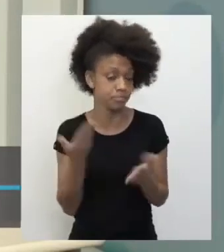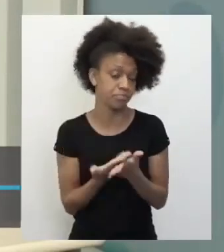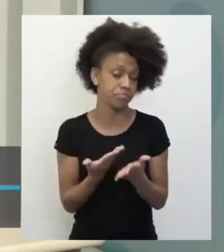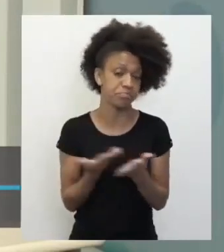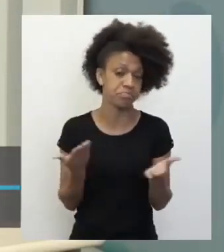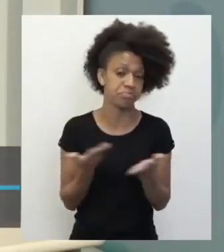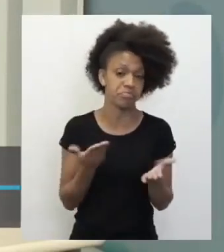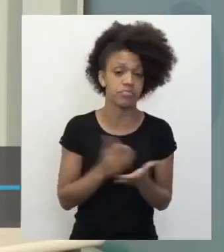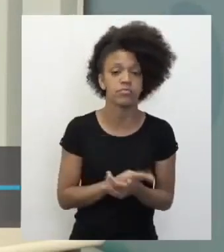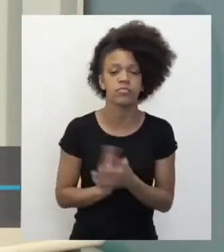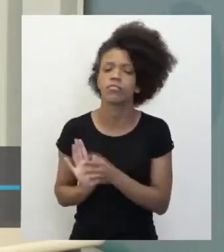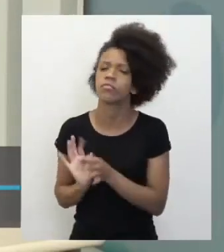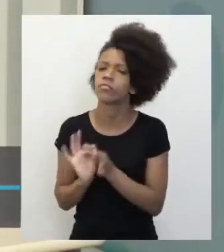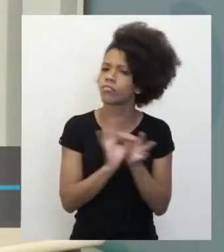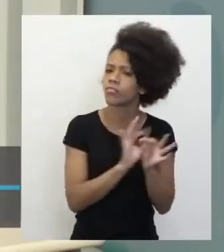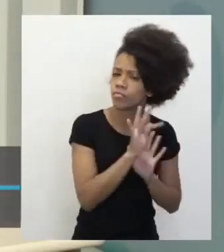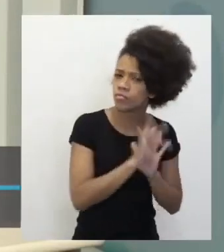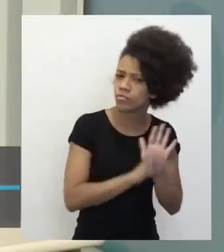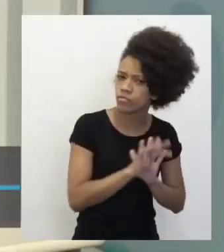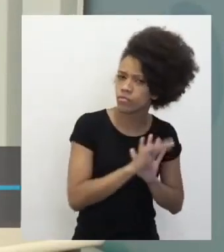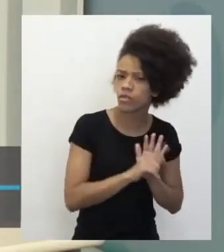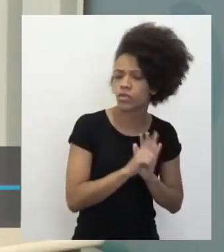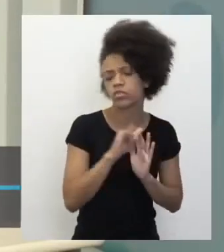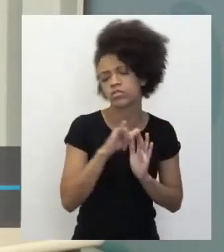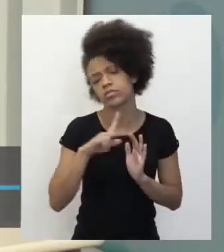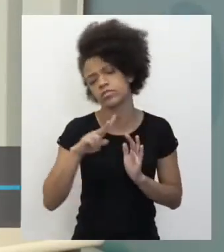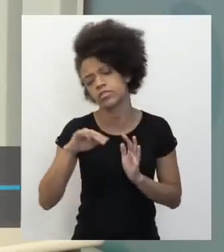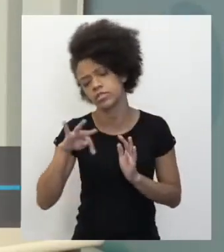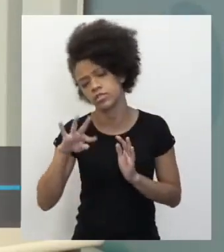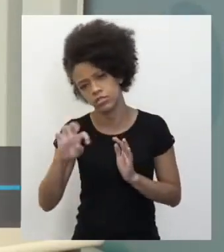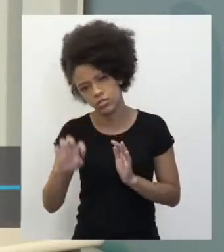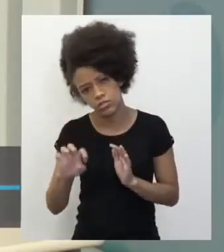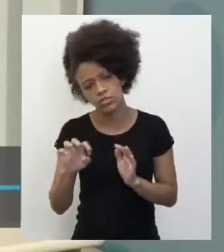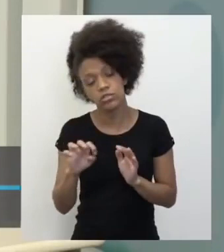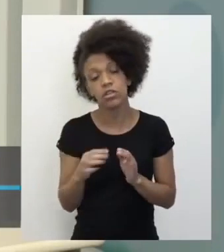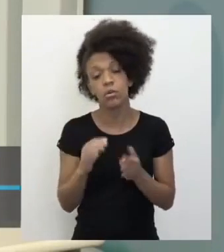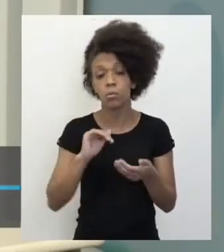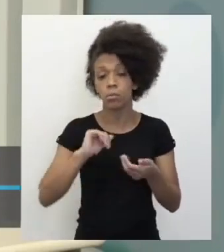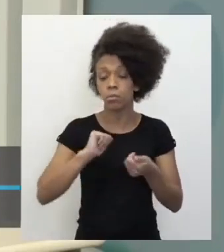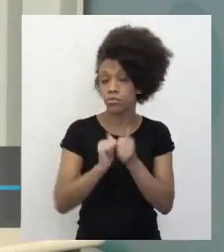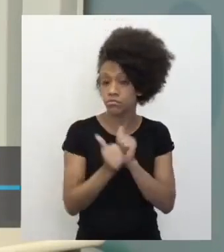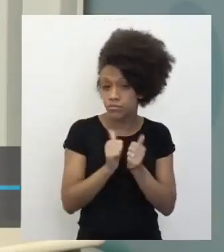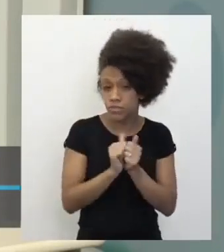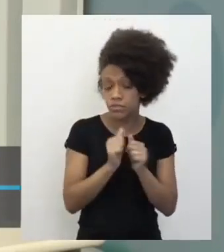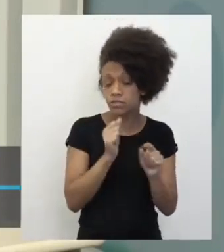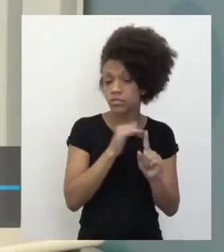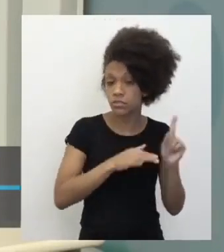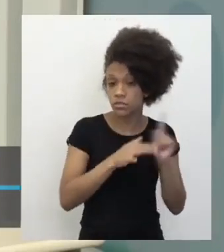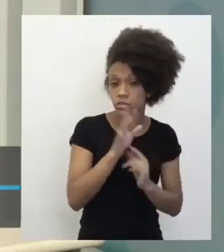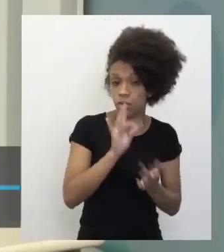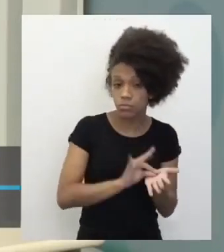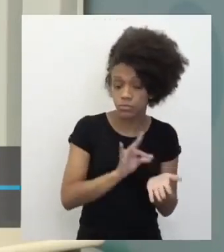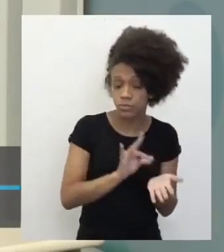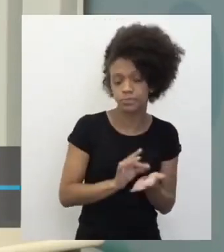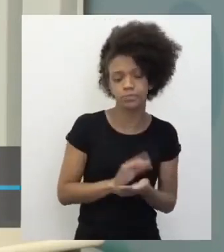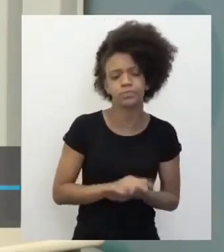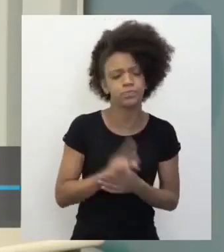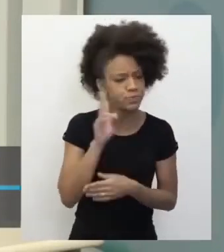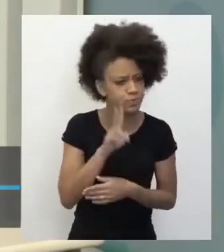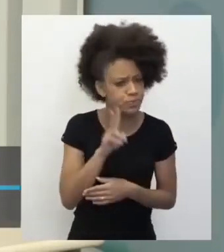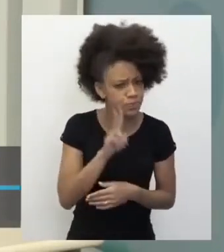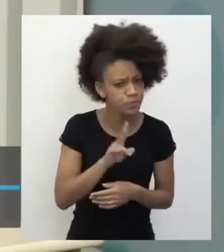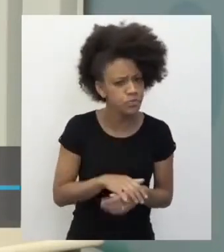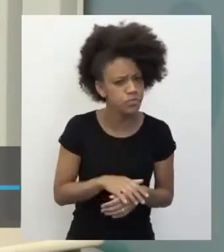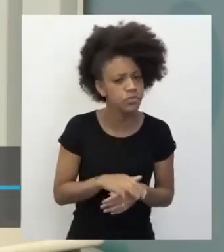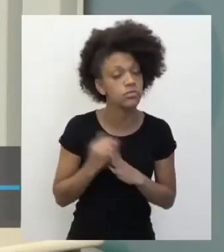a relacionar o texto de Gil Vicente com as questões da atualidade. Lembrando que a literatura que